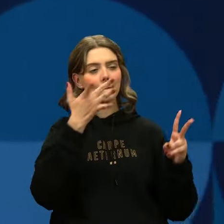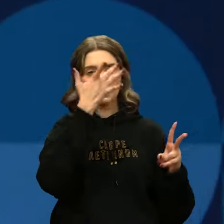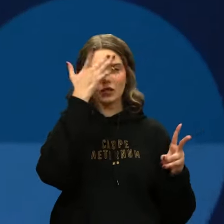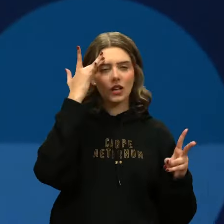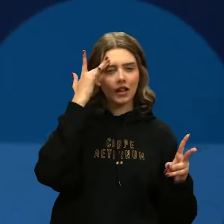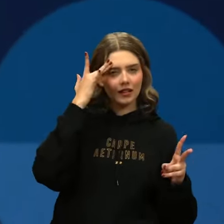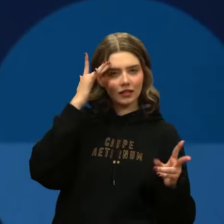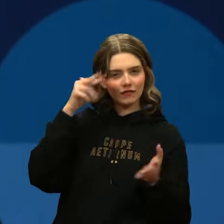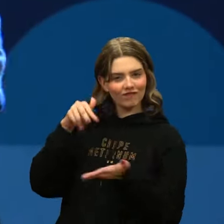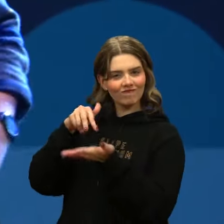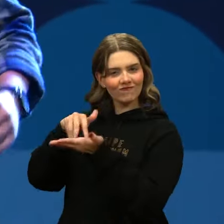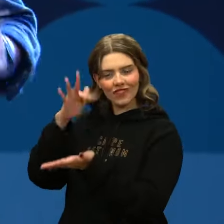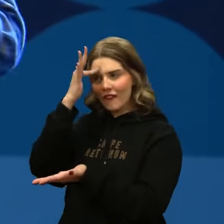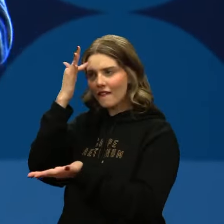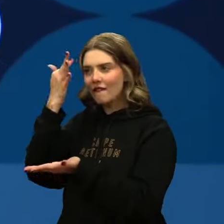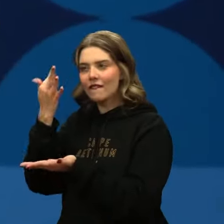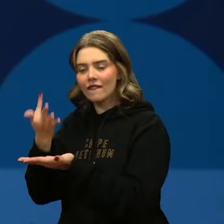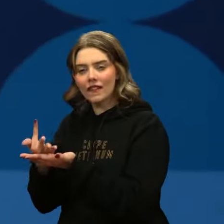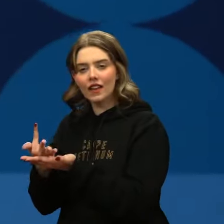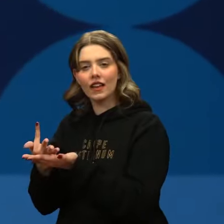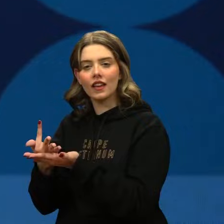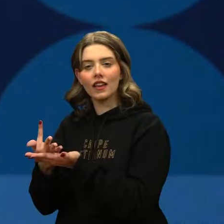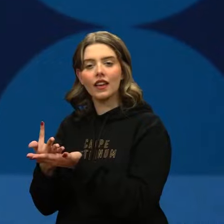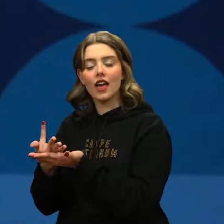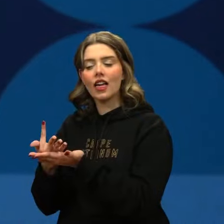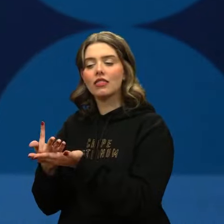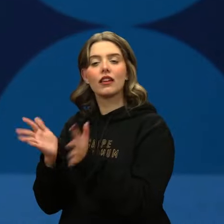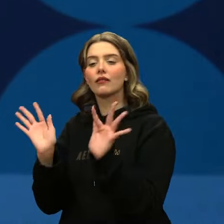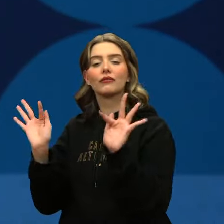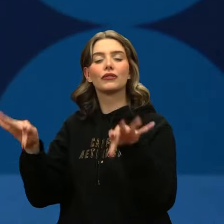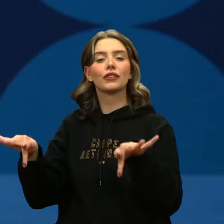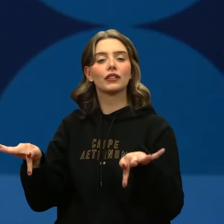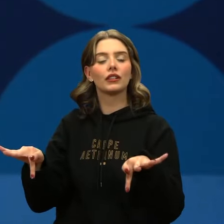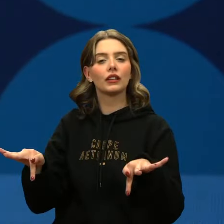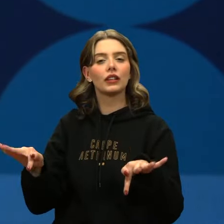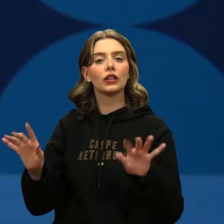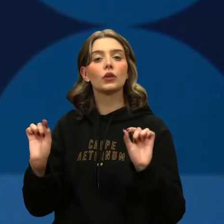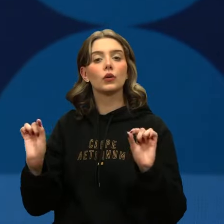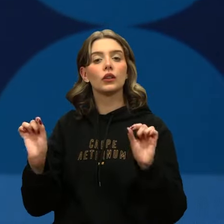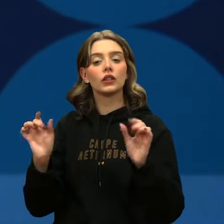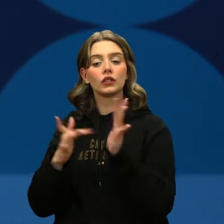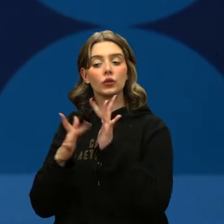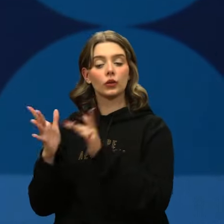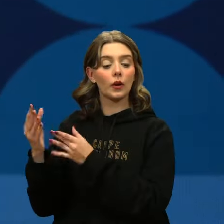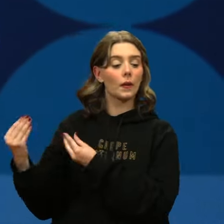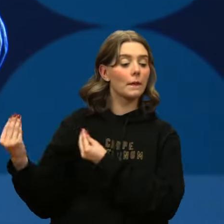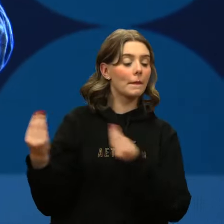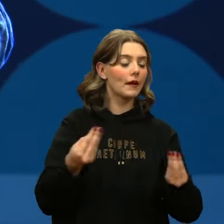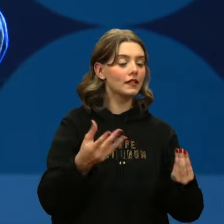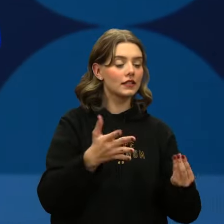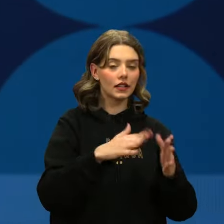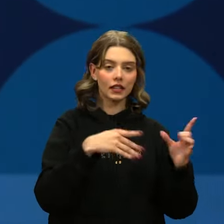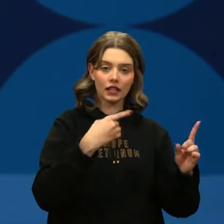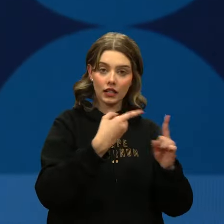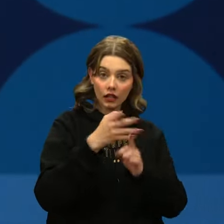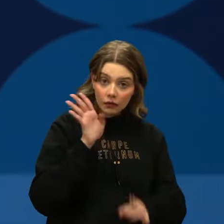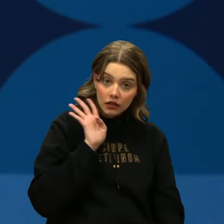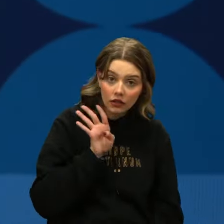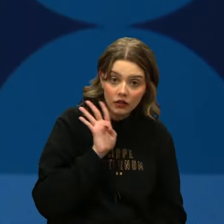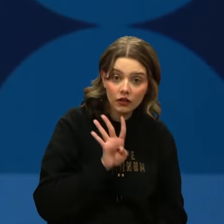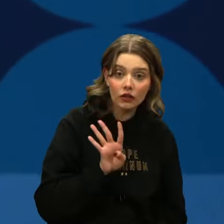o fim. E o que Jesus está prometendo para essa igreja é muito interessante. Ele está dizendo: